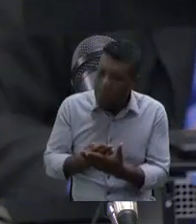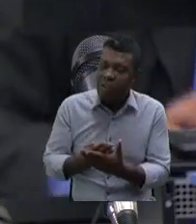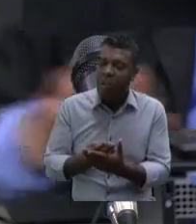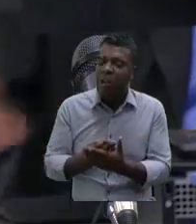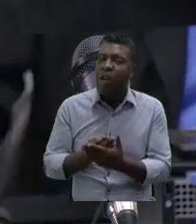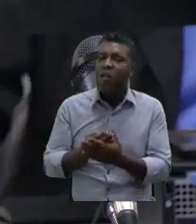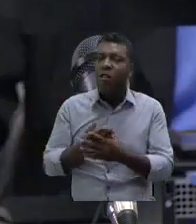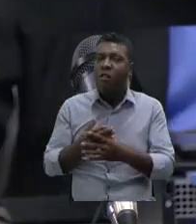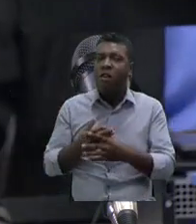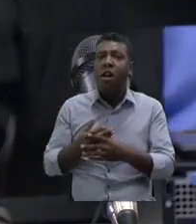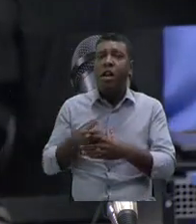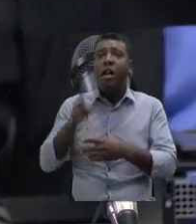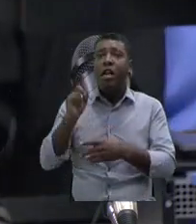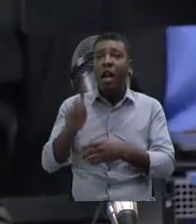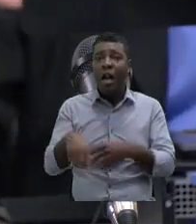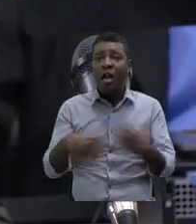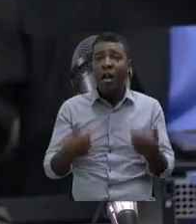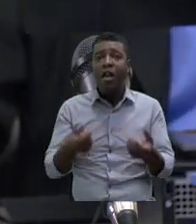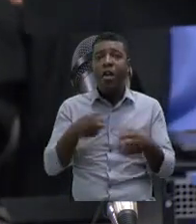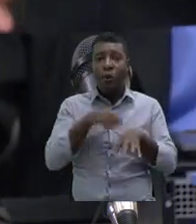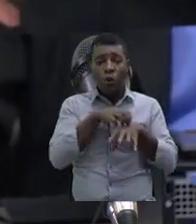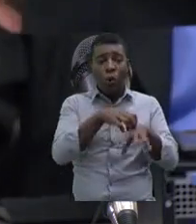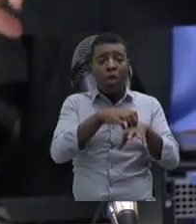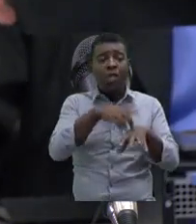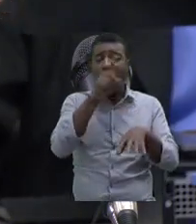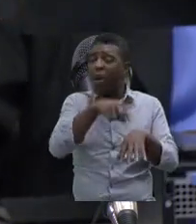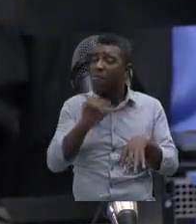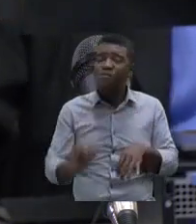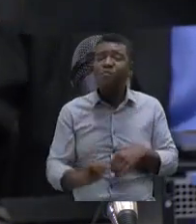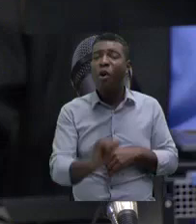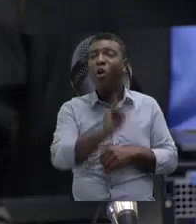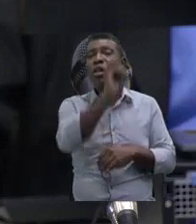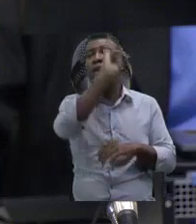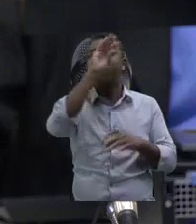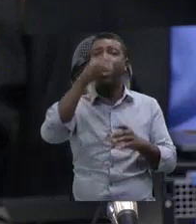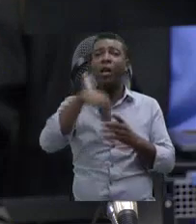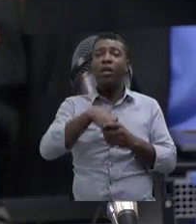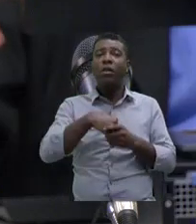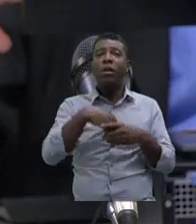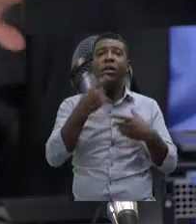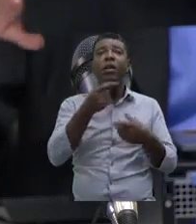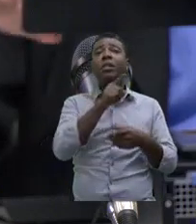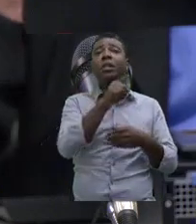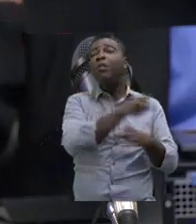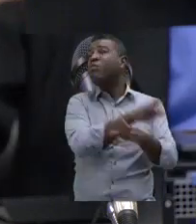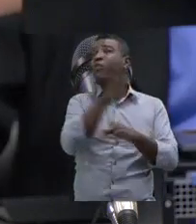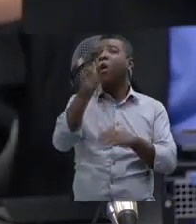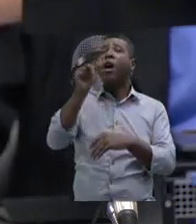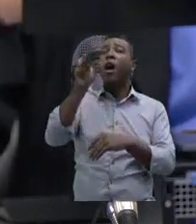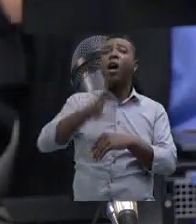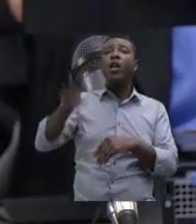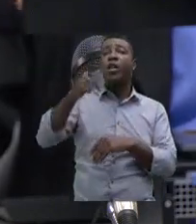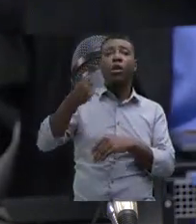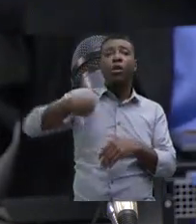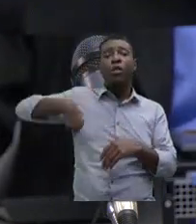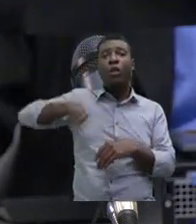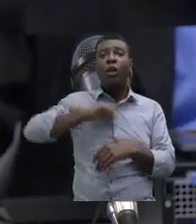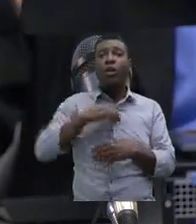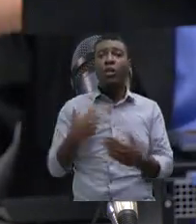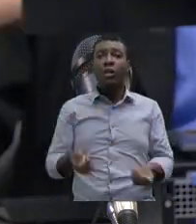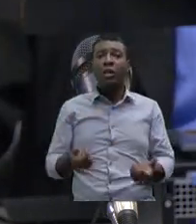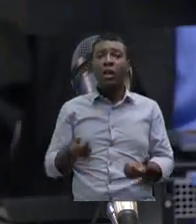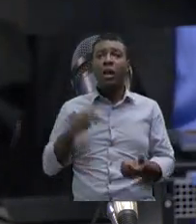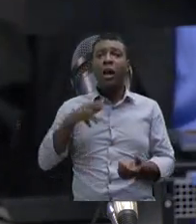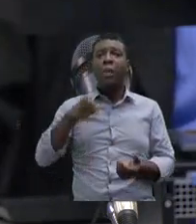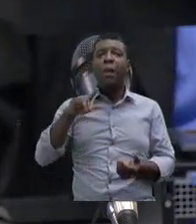virou a menina dos olhos, praticamente, da nossa região. Quantas vezes eu já teve na região do nosso? Não, a